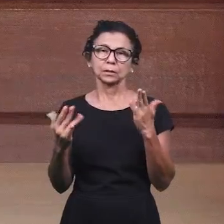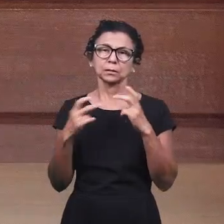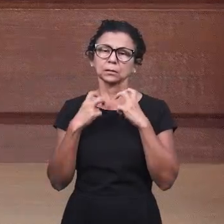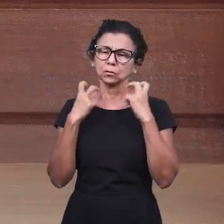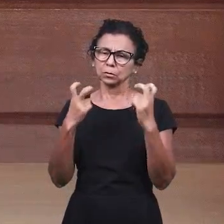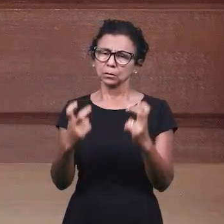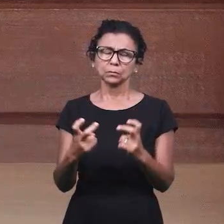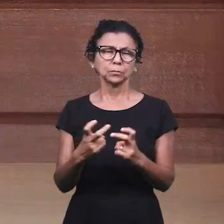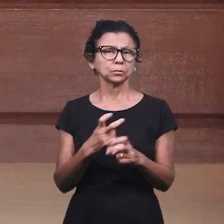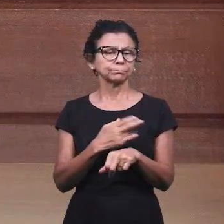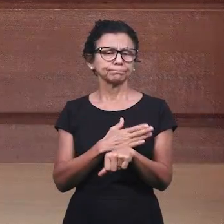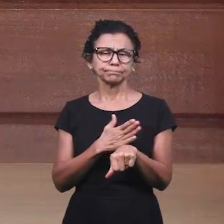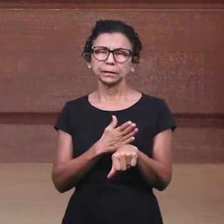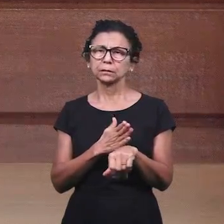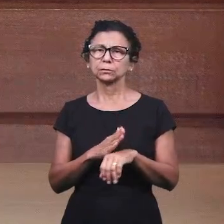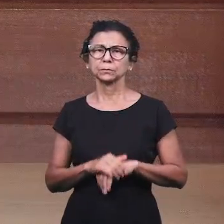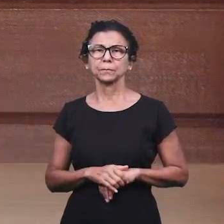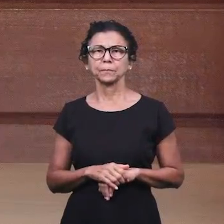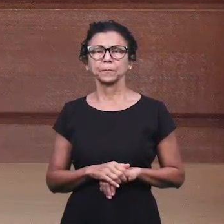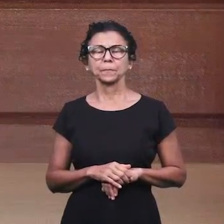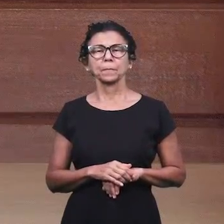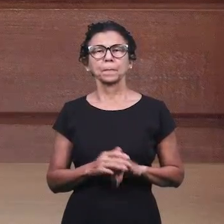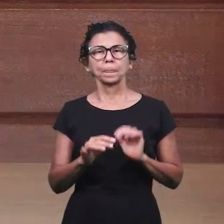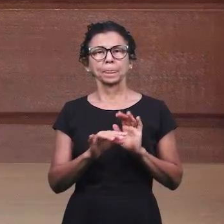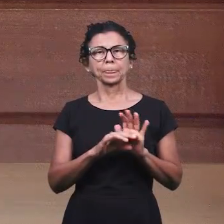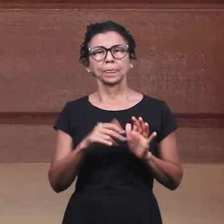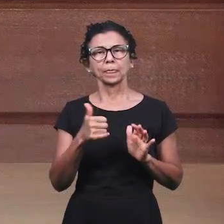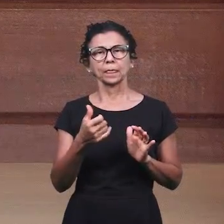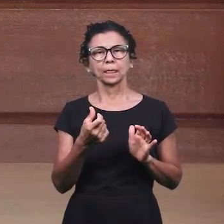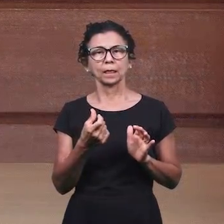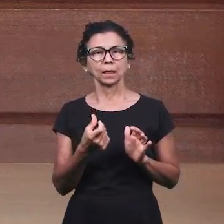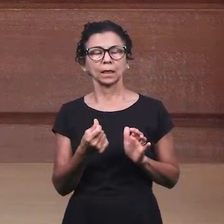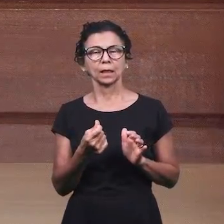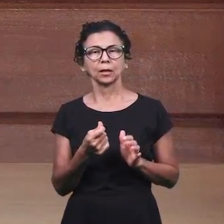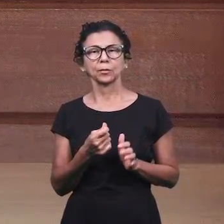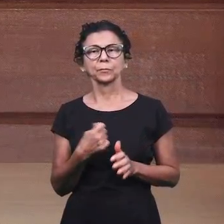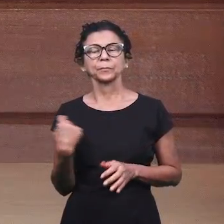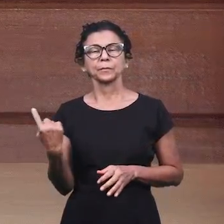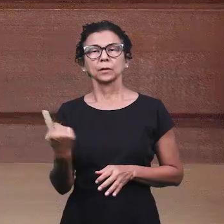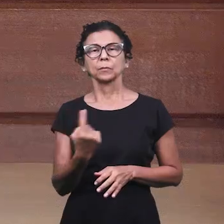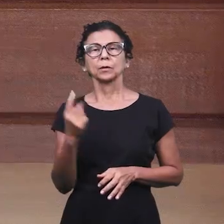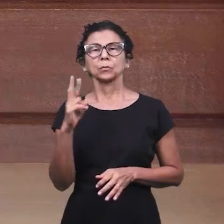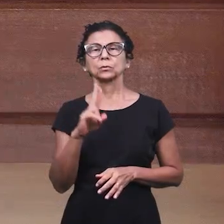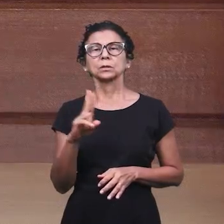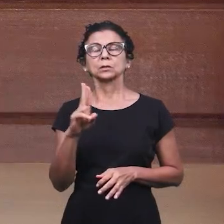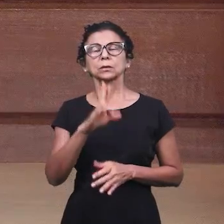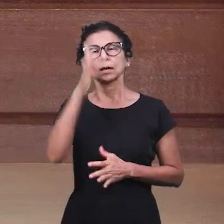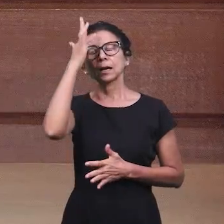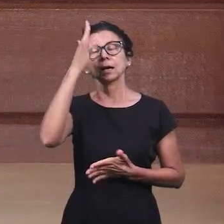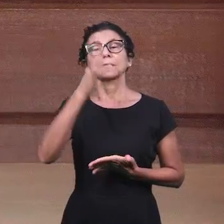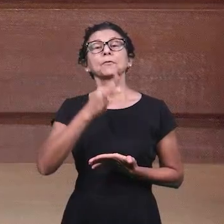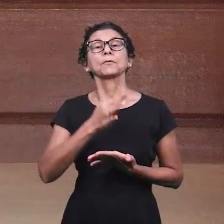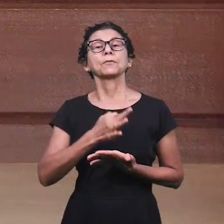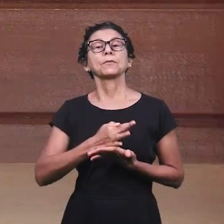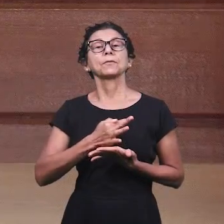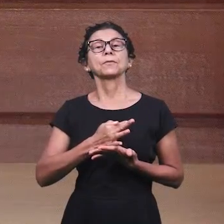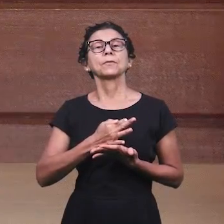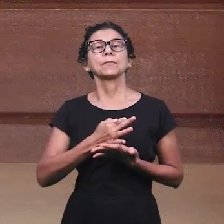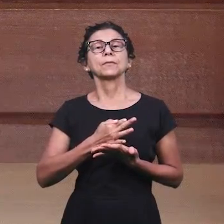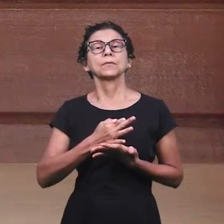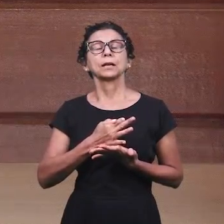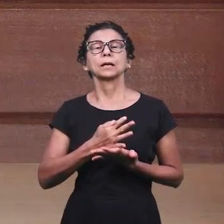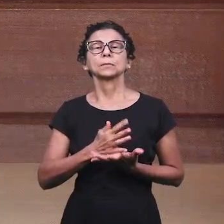doutrinários, que é exatamente os eixos que nós estamos ensinando, estamos vivendo. O primeiro aqui, ó, ele diz assim, olha, estáis, pois, firmes, tendo cingido